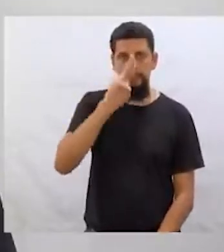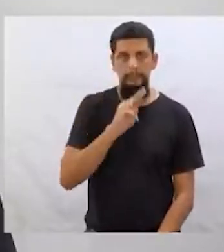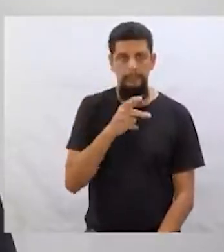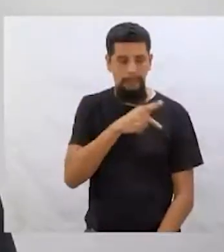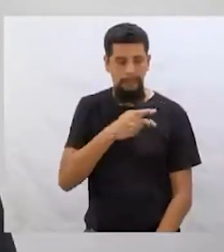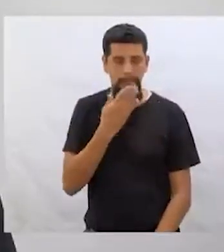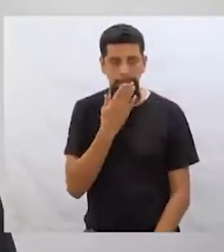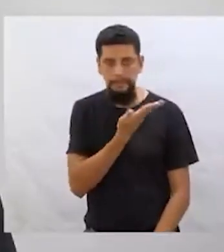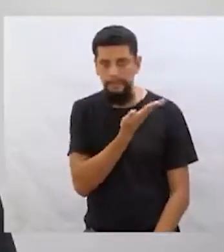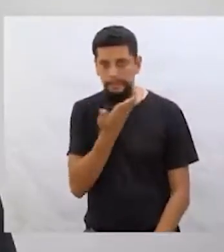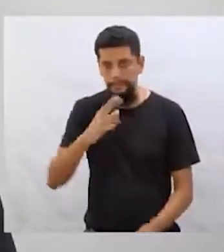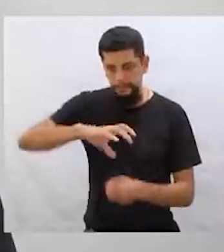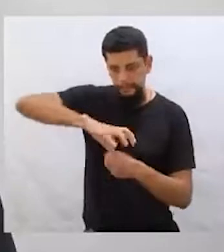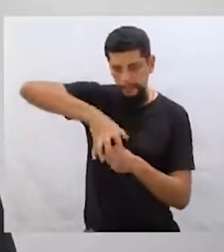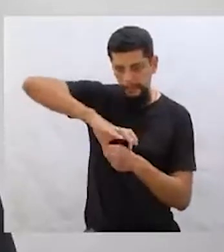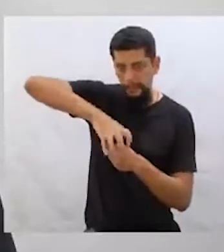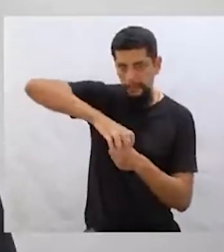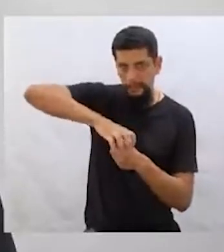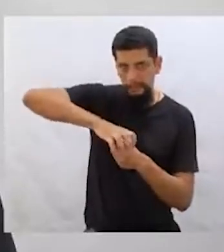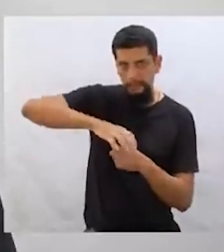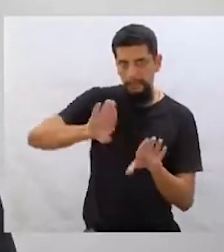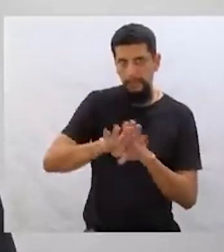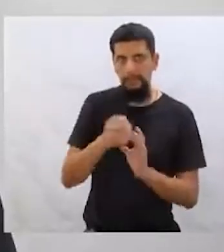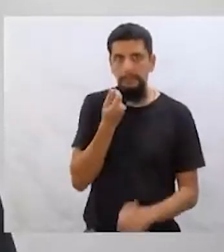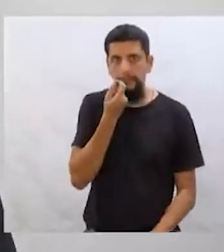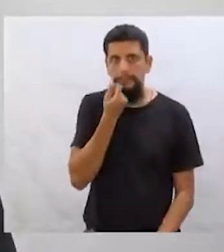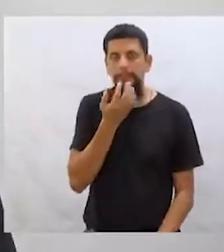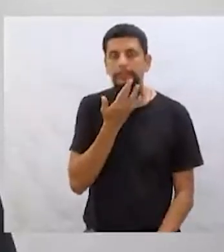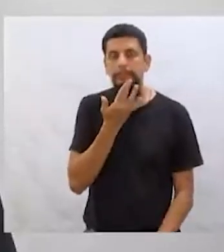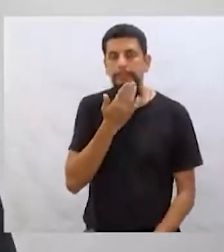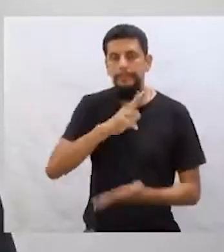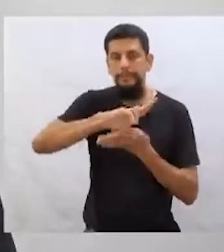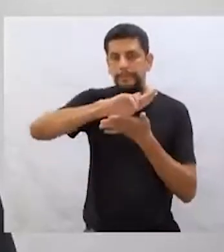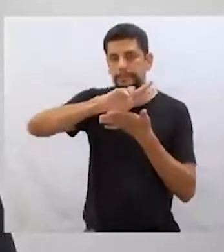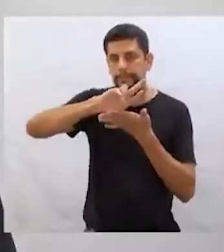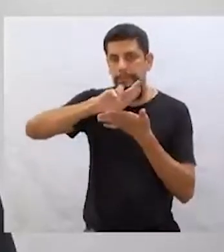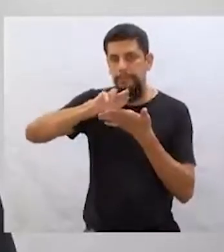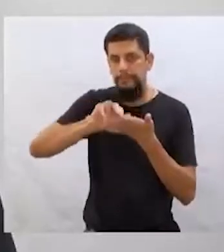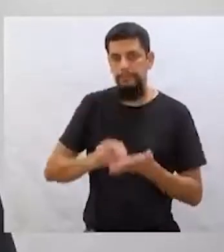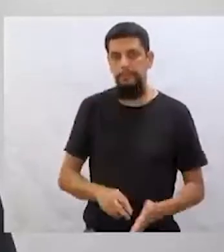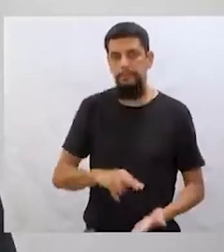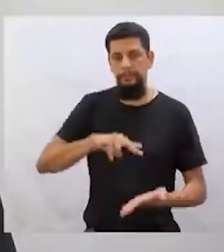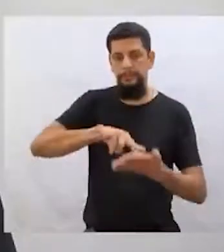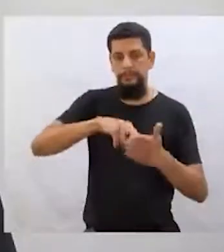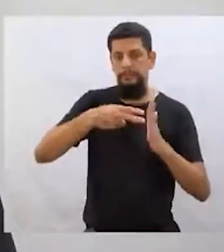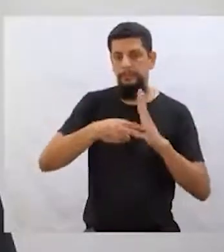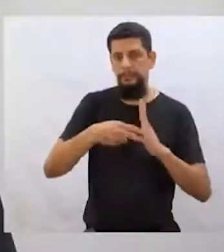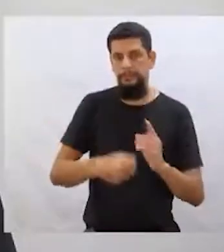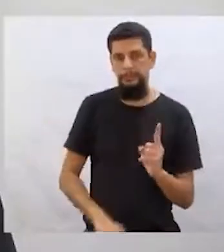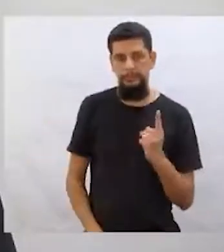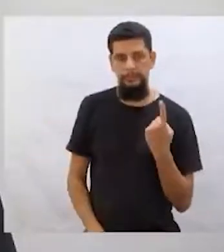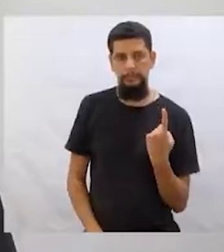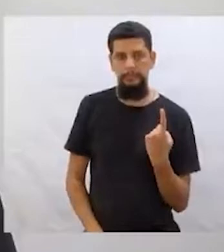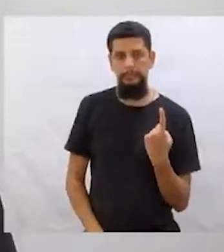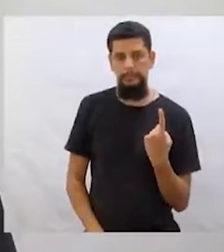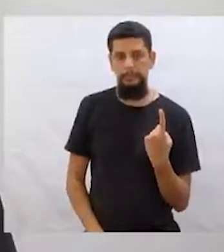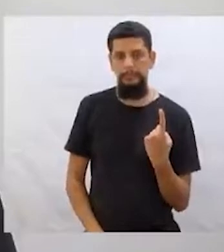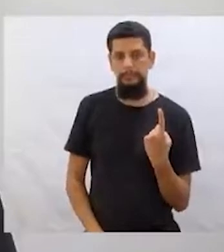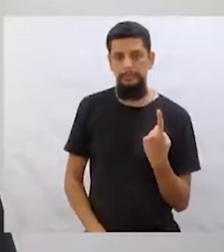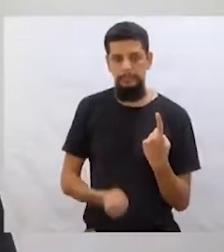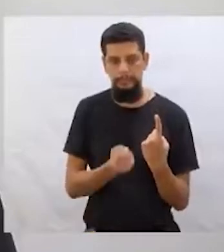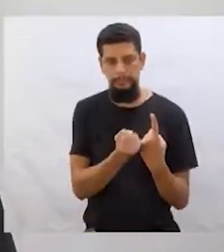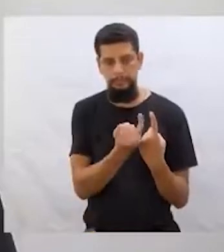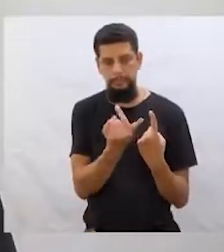que a professora pediu, ou tampinha, ou se não do lápis? Nós vamos colocar ao lado para representar o número 1. Então, aqui eu tenho o número